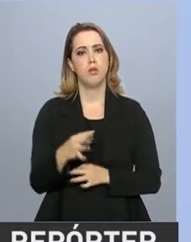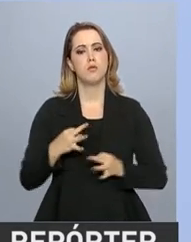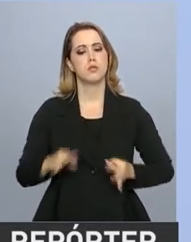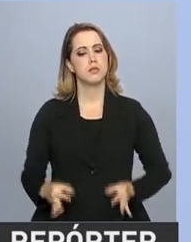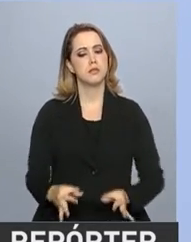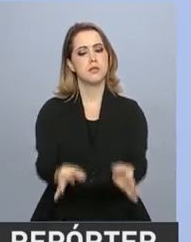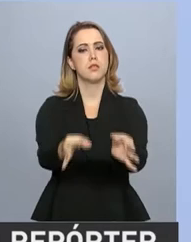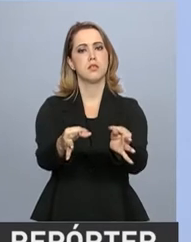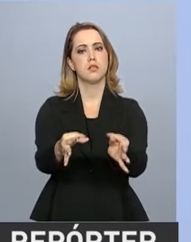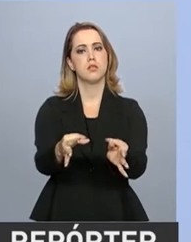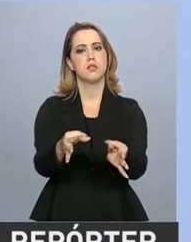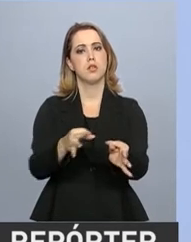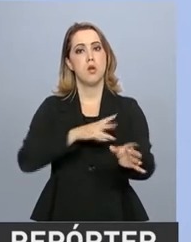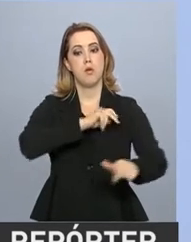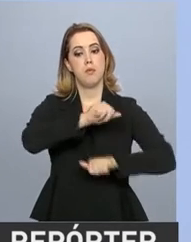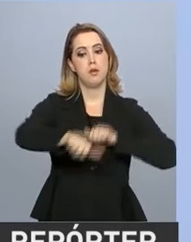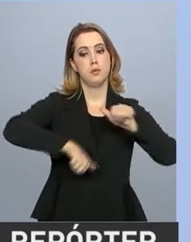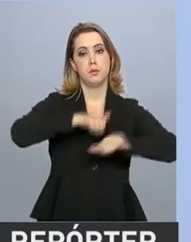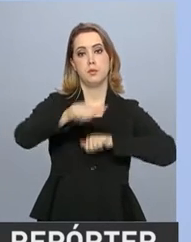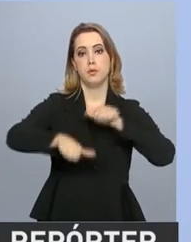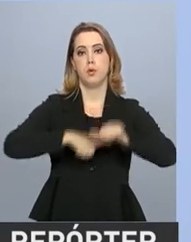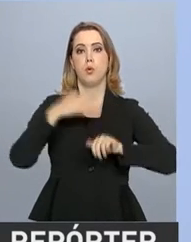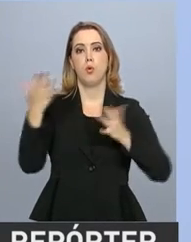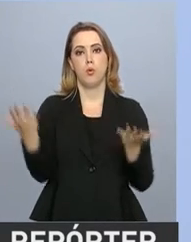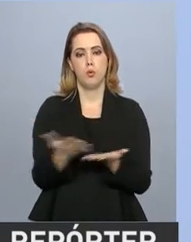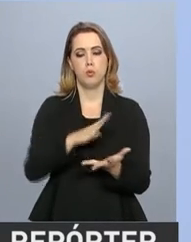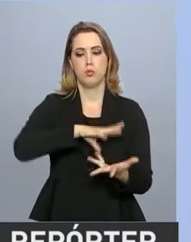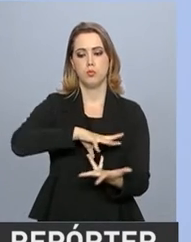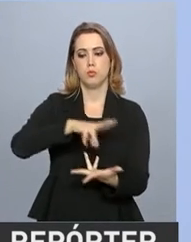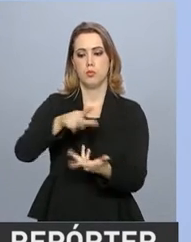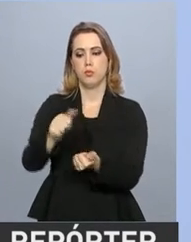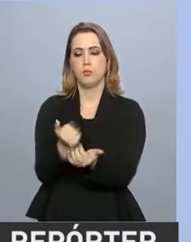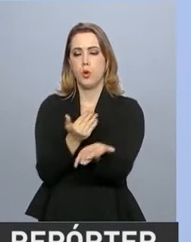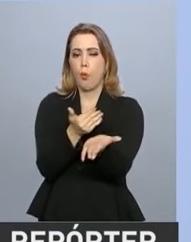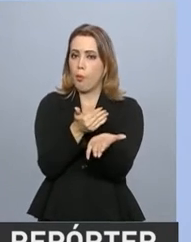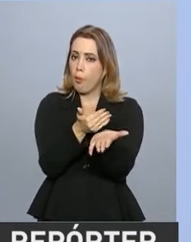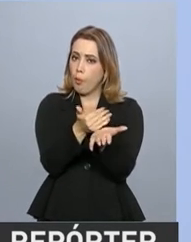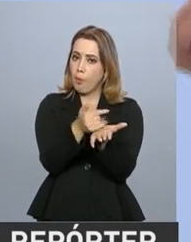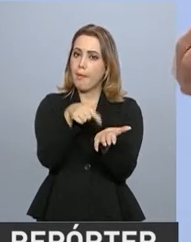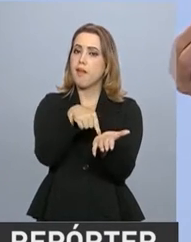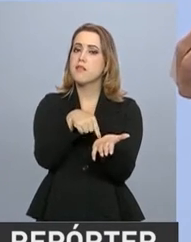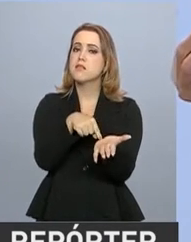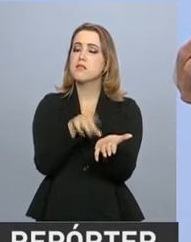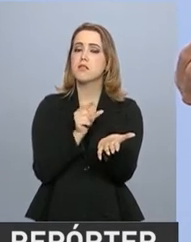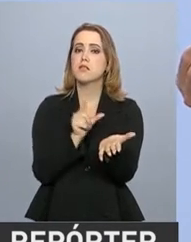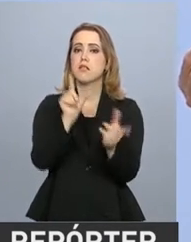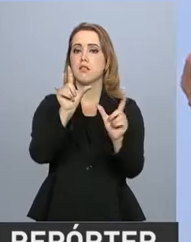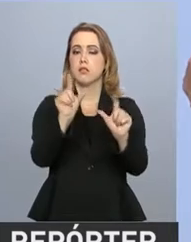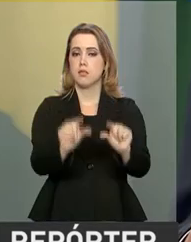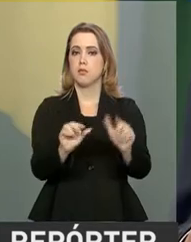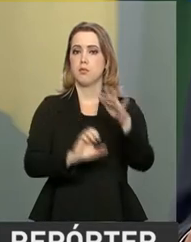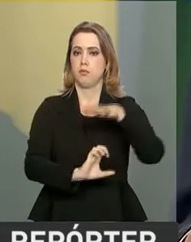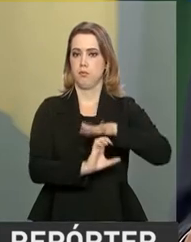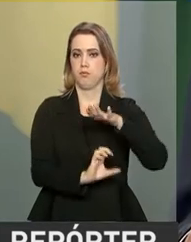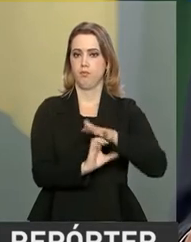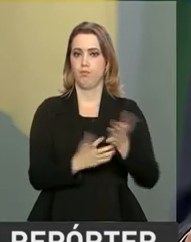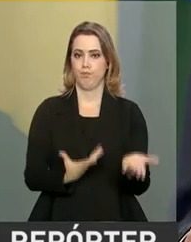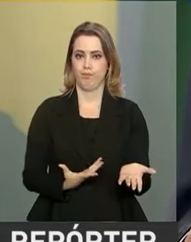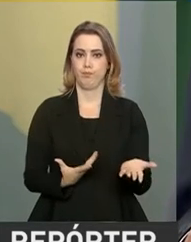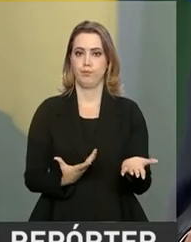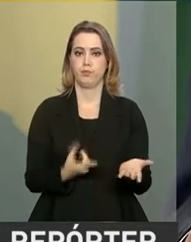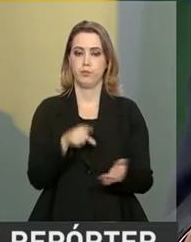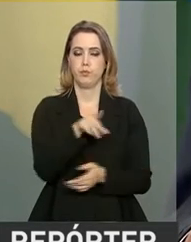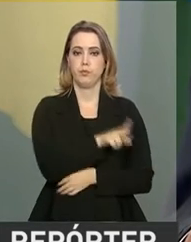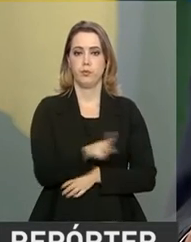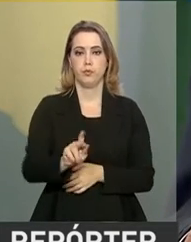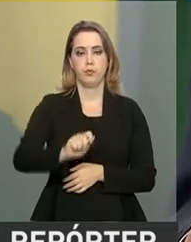A revolução que hoje se dá no mundo, ela começa pelas microempresas. Para o presidente Michel